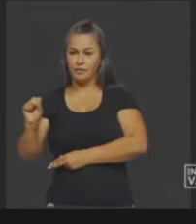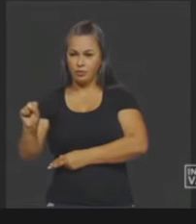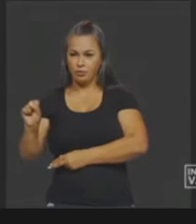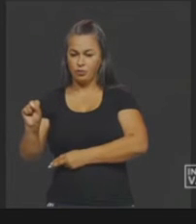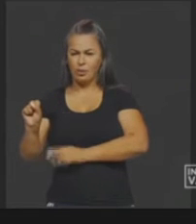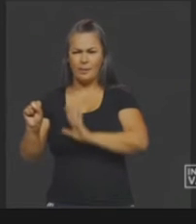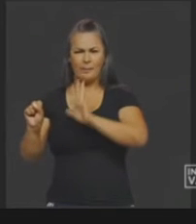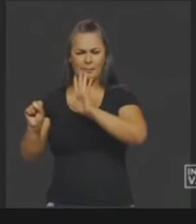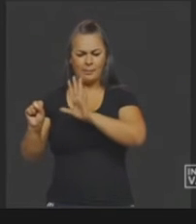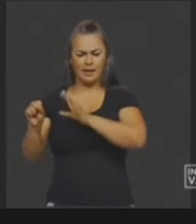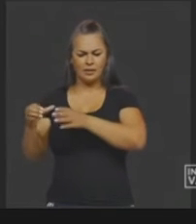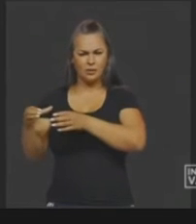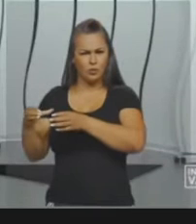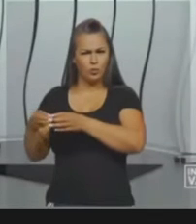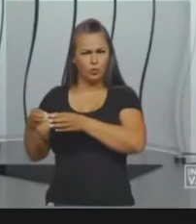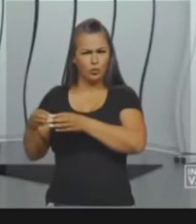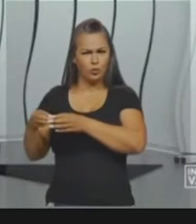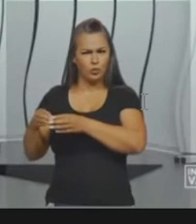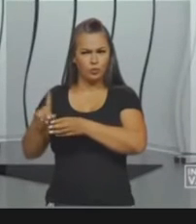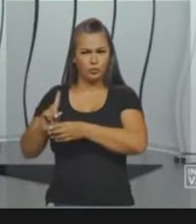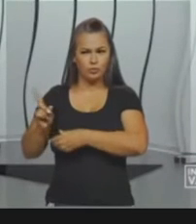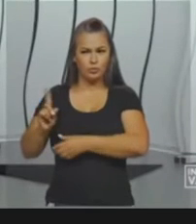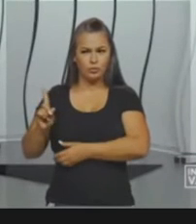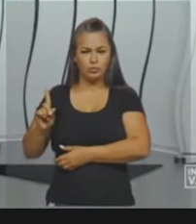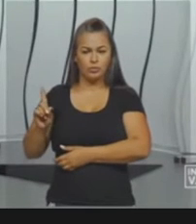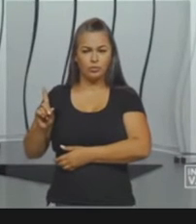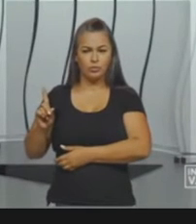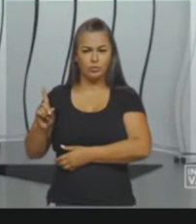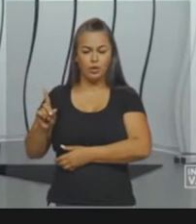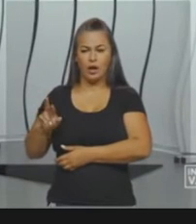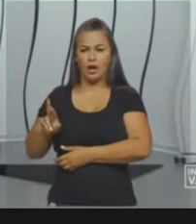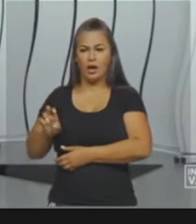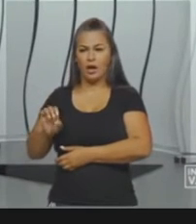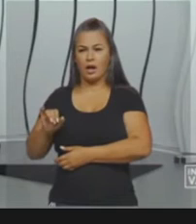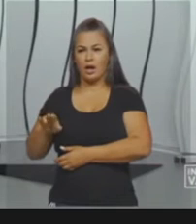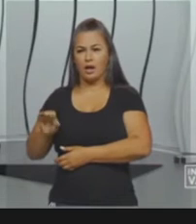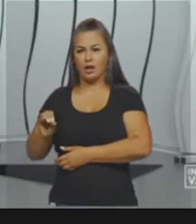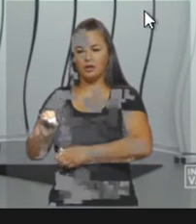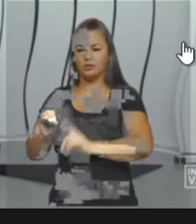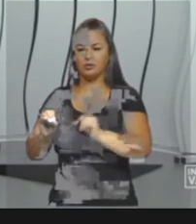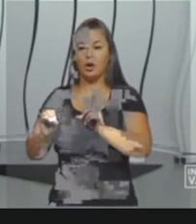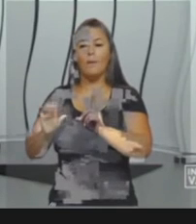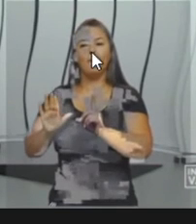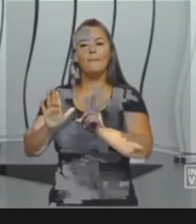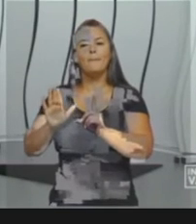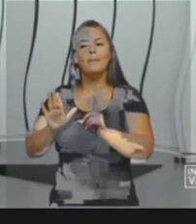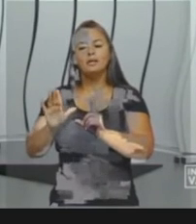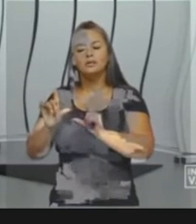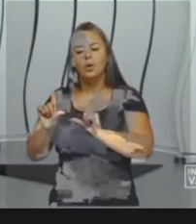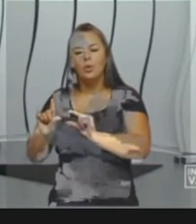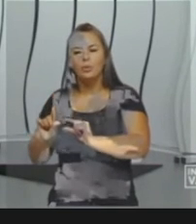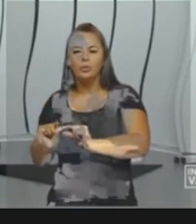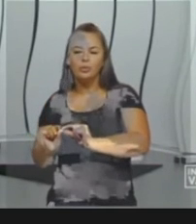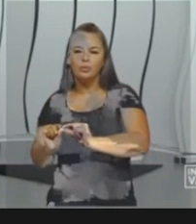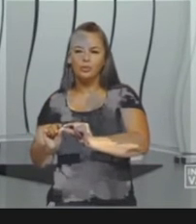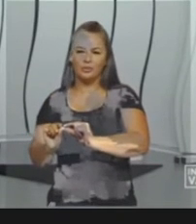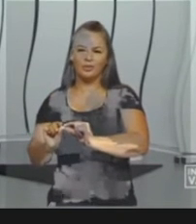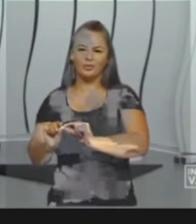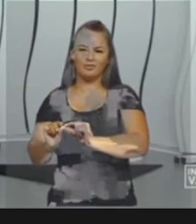necessariamente de um organismo vivo. Eu estou falando de um organismo, na verdade, de um micro-organismo ou de uma partícula